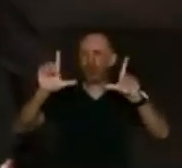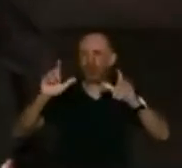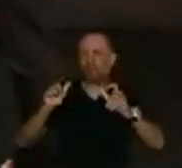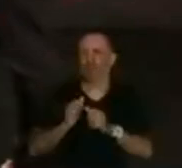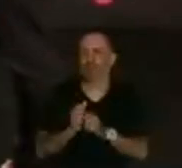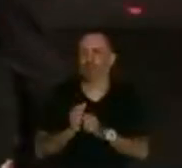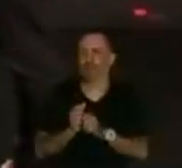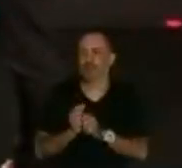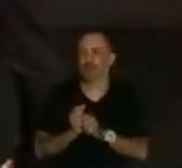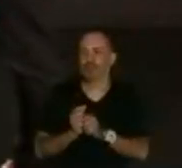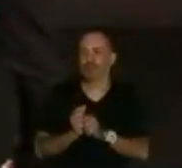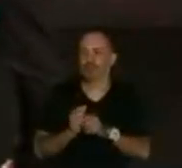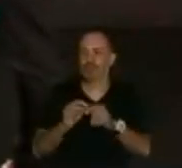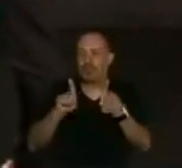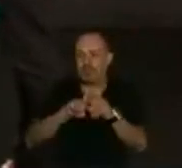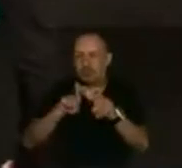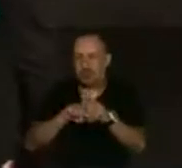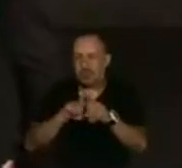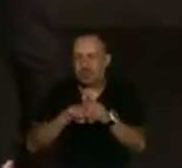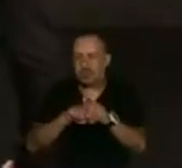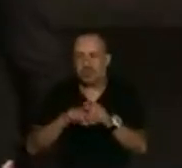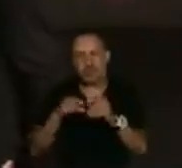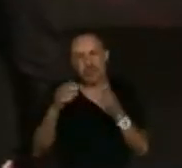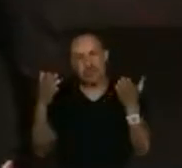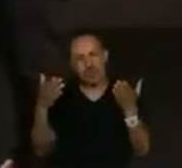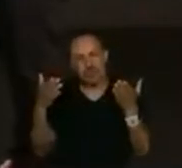que estão aqui com a gente. Queria, inclusive, abrir para vocês